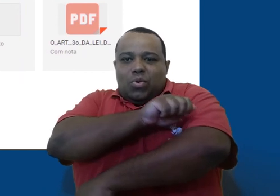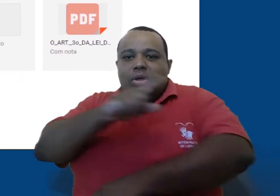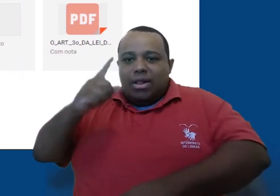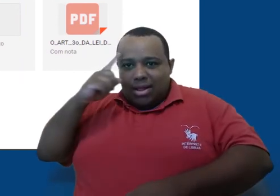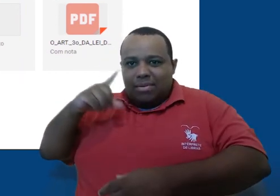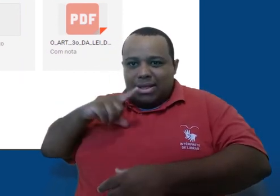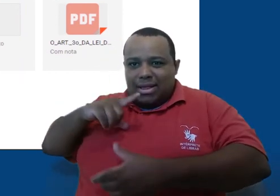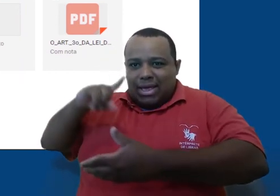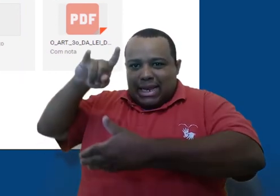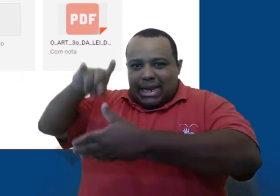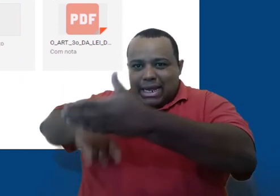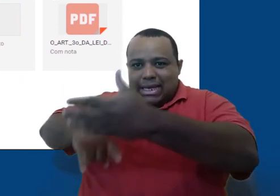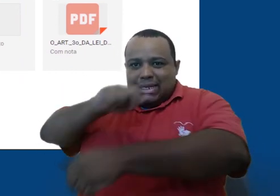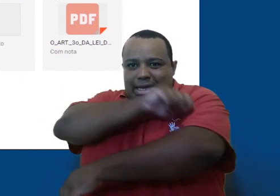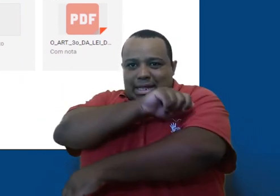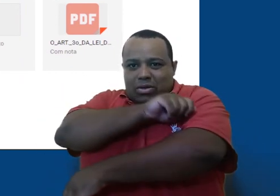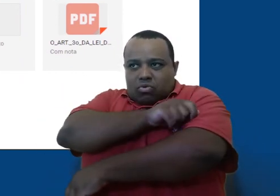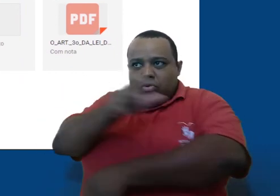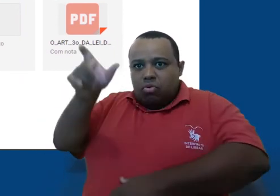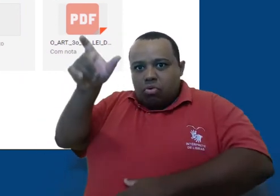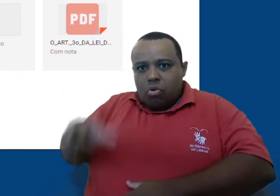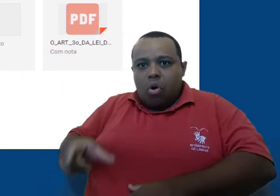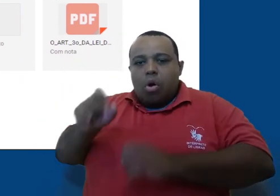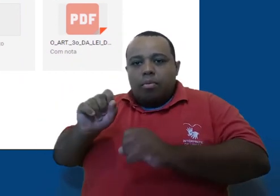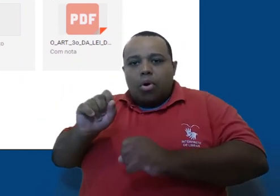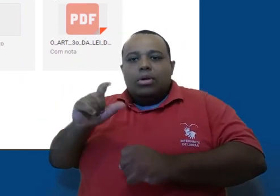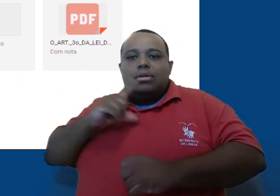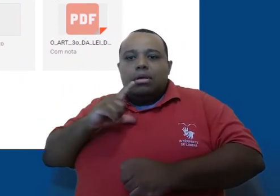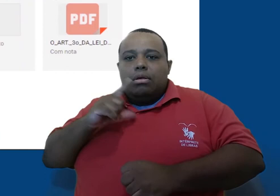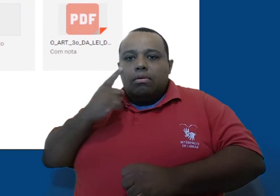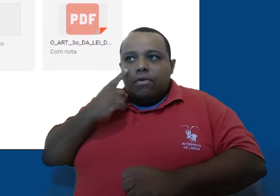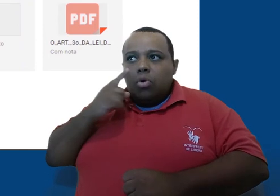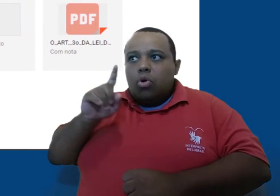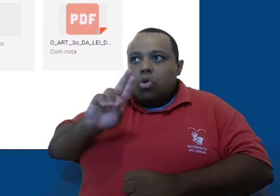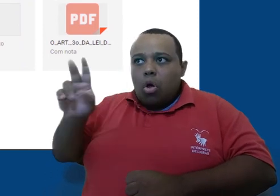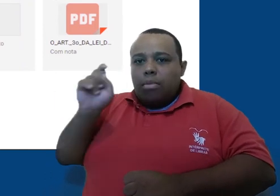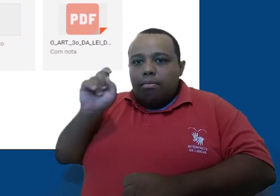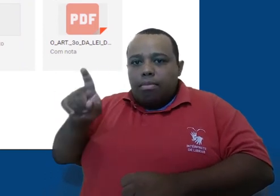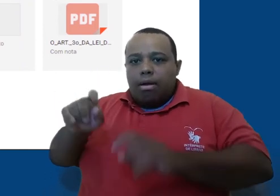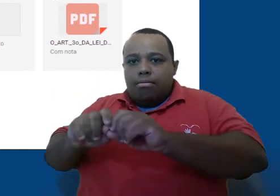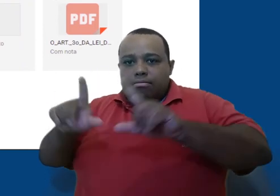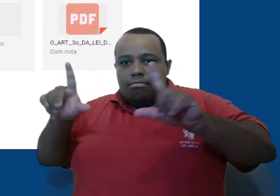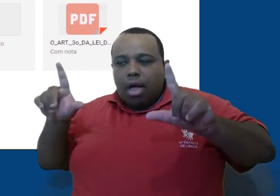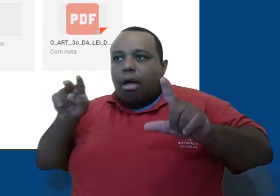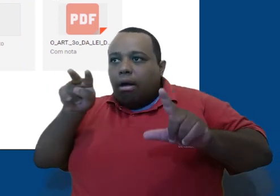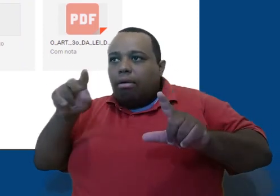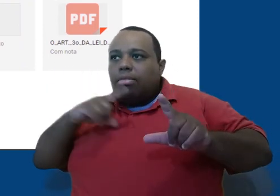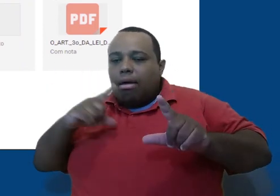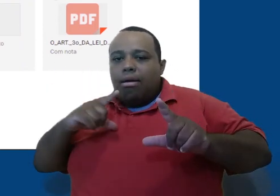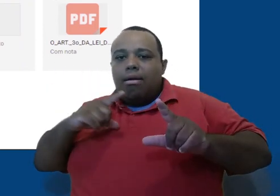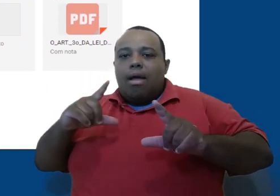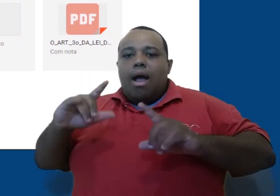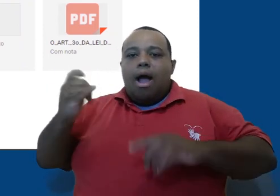pelo nome da aluna Priscila na sessão à esquerda da página lista de alunos podemos notar que ao lado do nome dela abaixa a ser atribuída uma nota